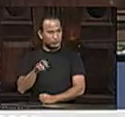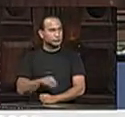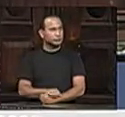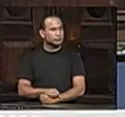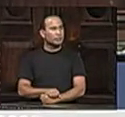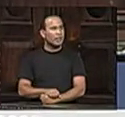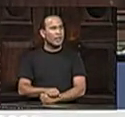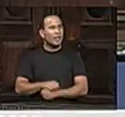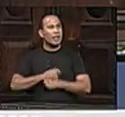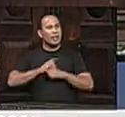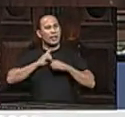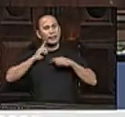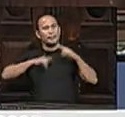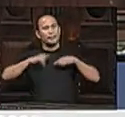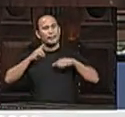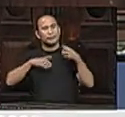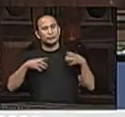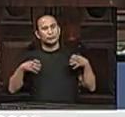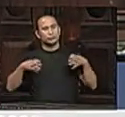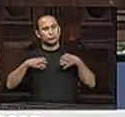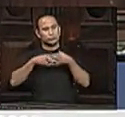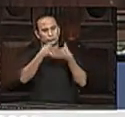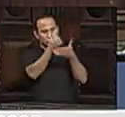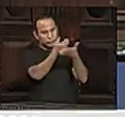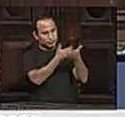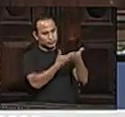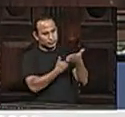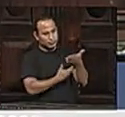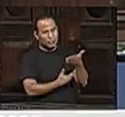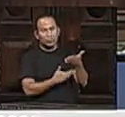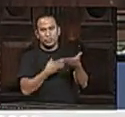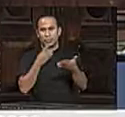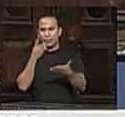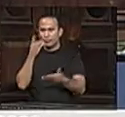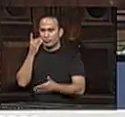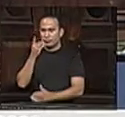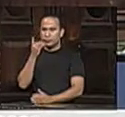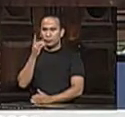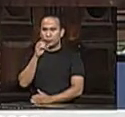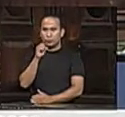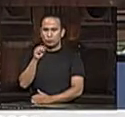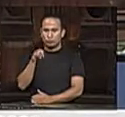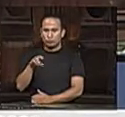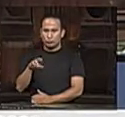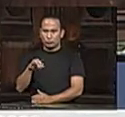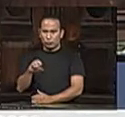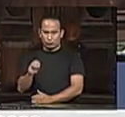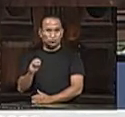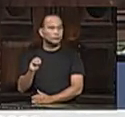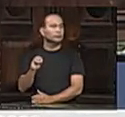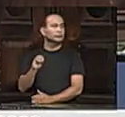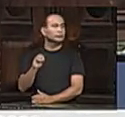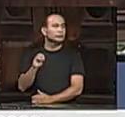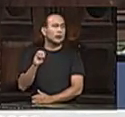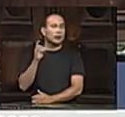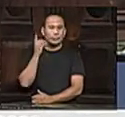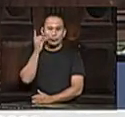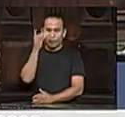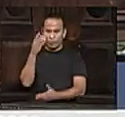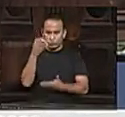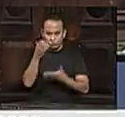debate na Comissão de Orçamento, deputado Osório, visando o Tribunal de Contas do